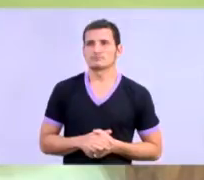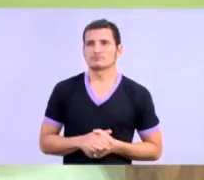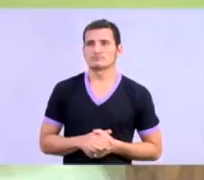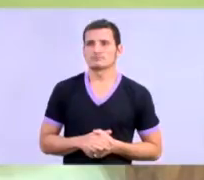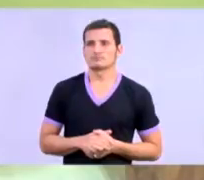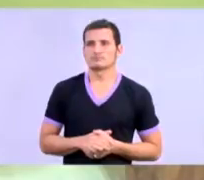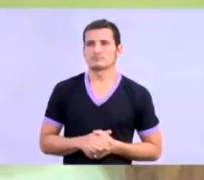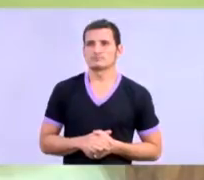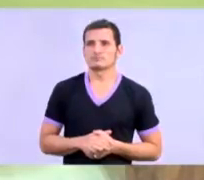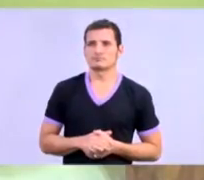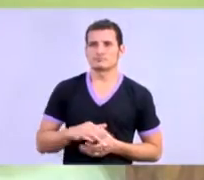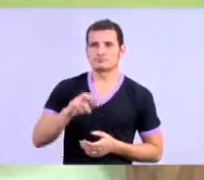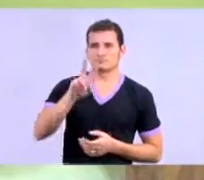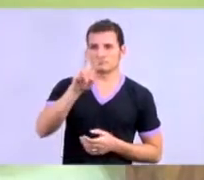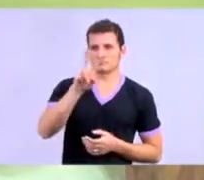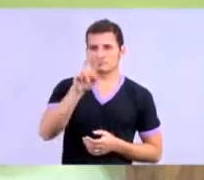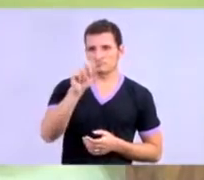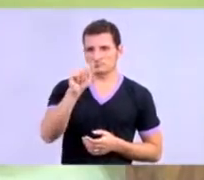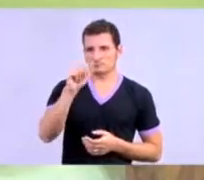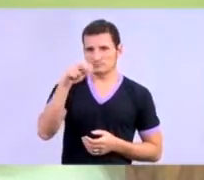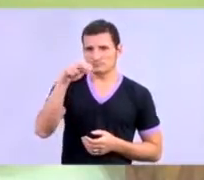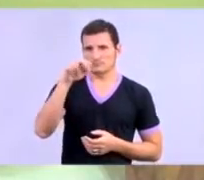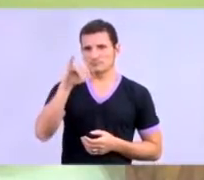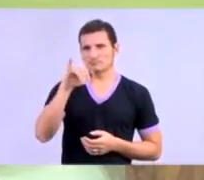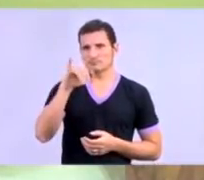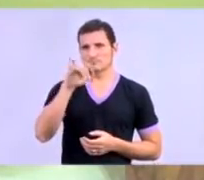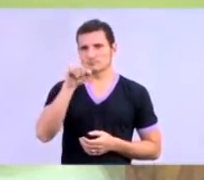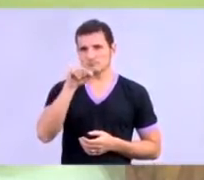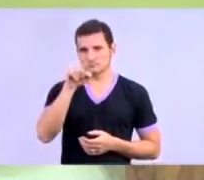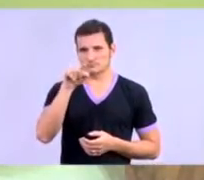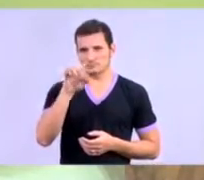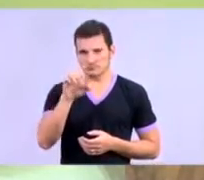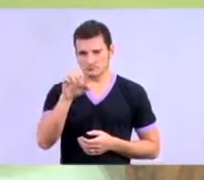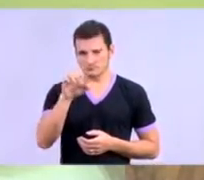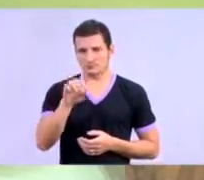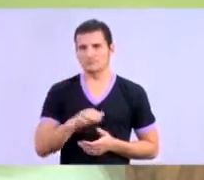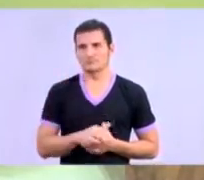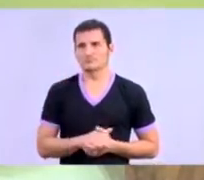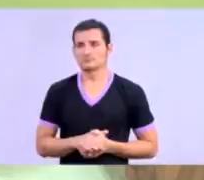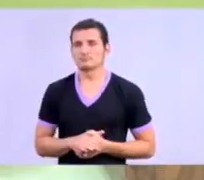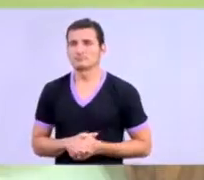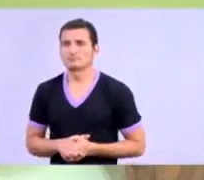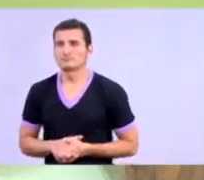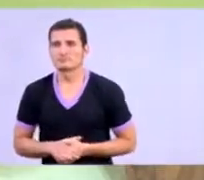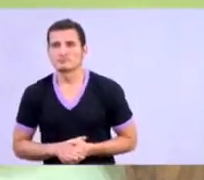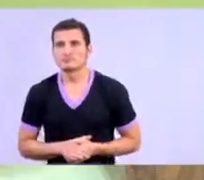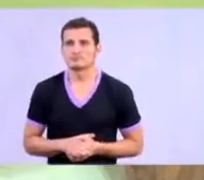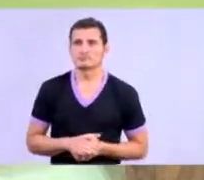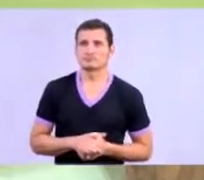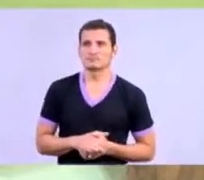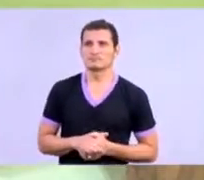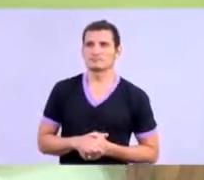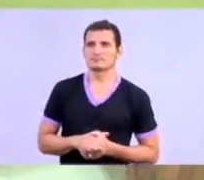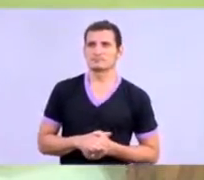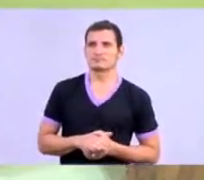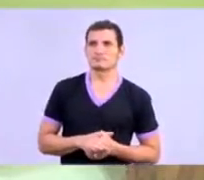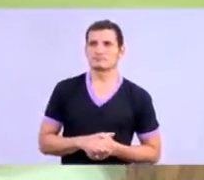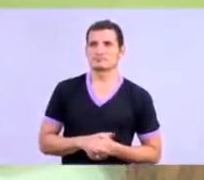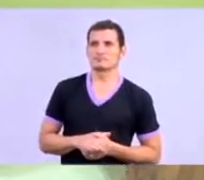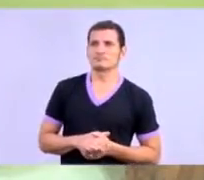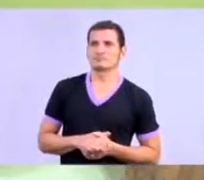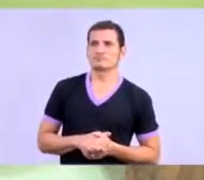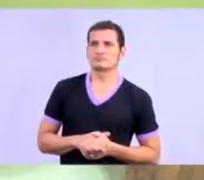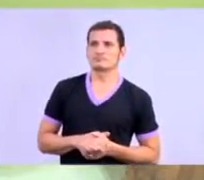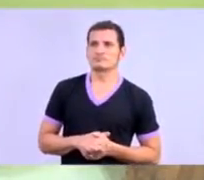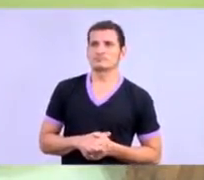como a Vanise, né, da aluna Vanise lá de São Miguel, colocou que ela não fez pela camada